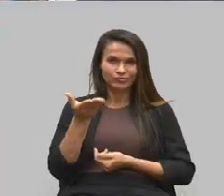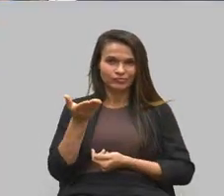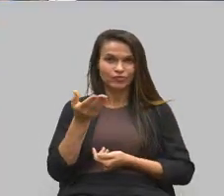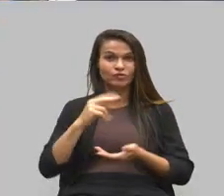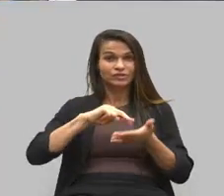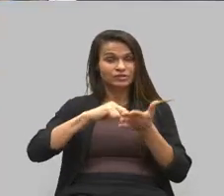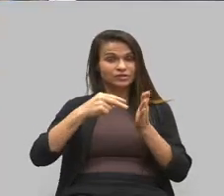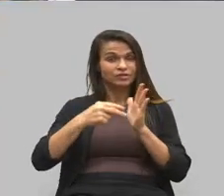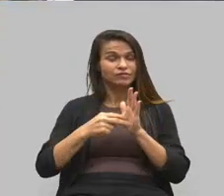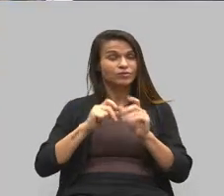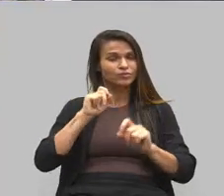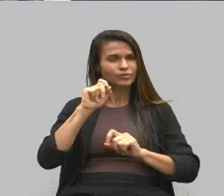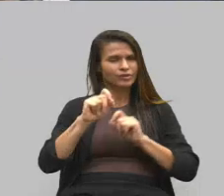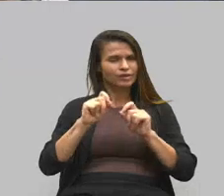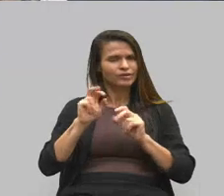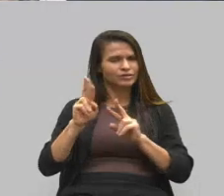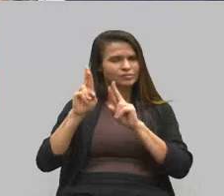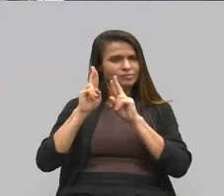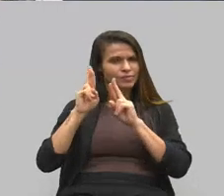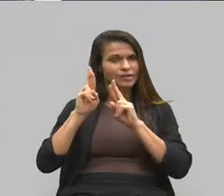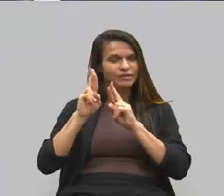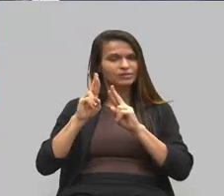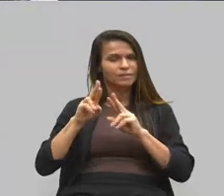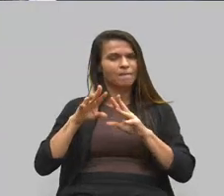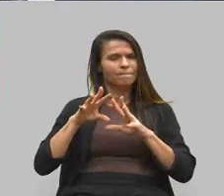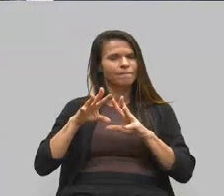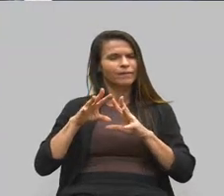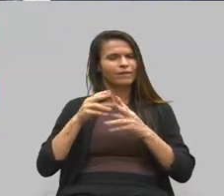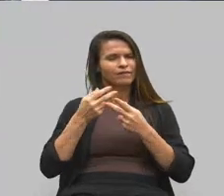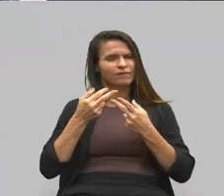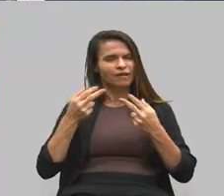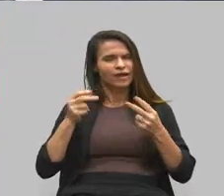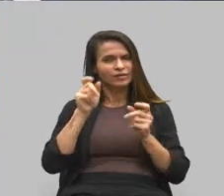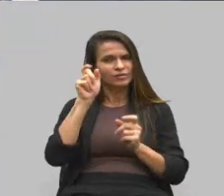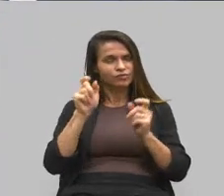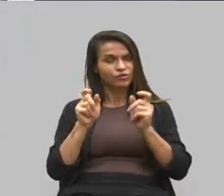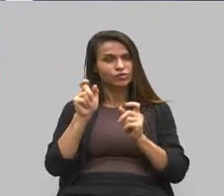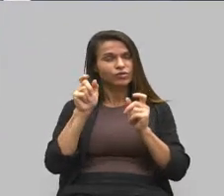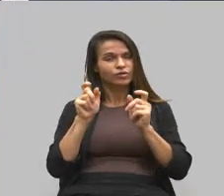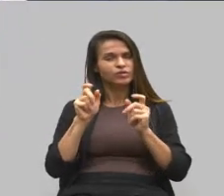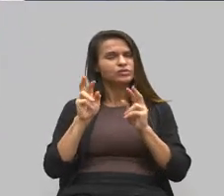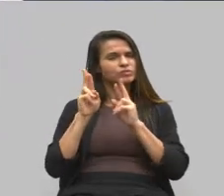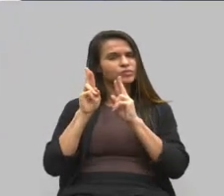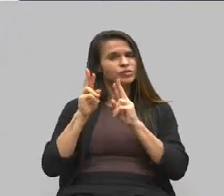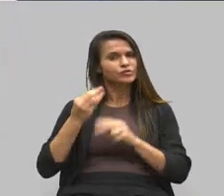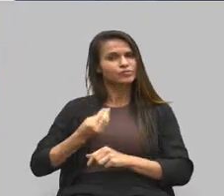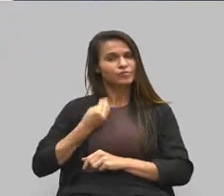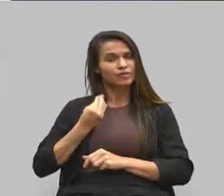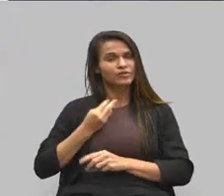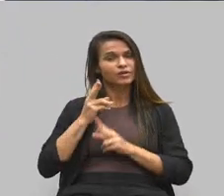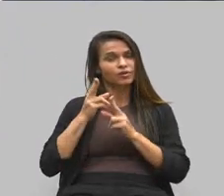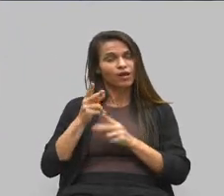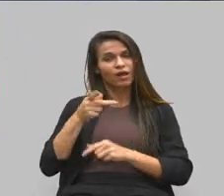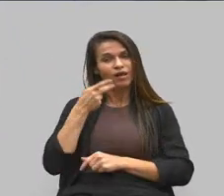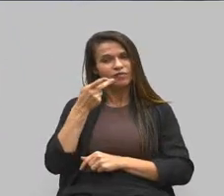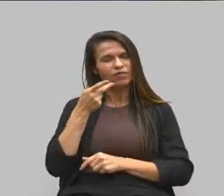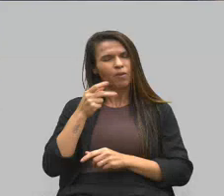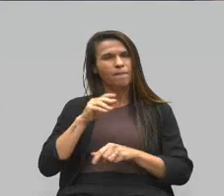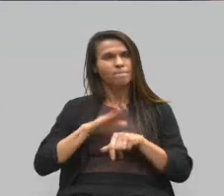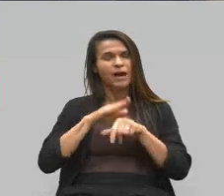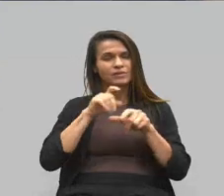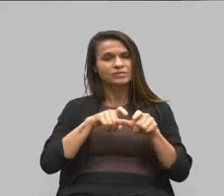esperança para muitos Esperança de uma vida como ela disse mais